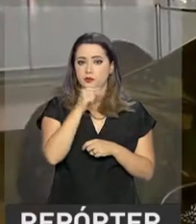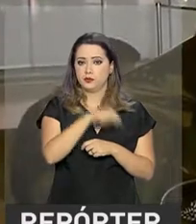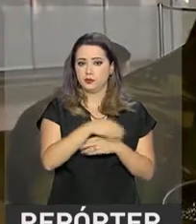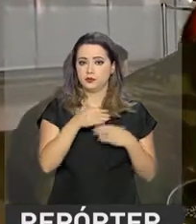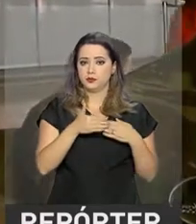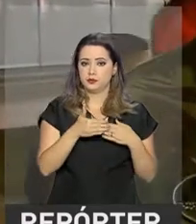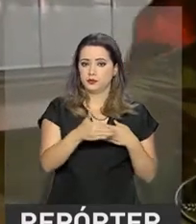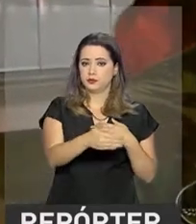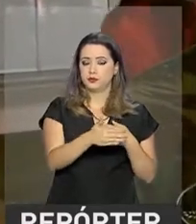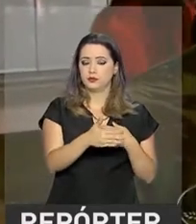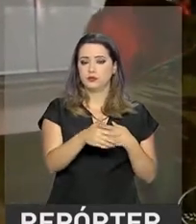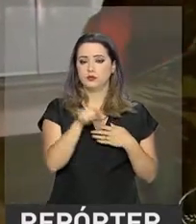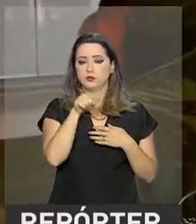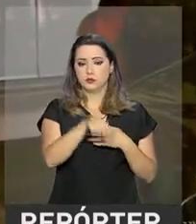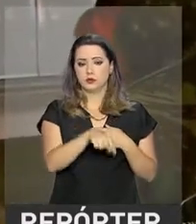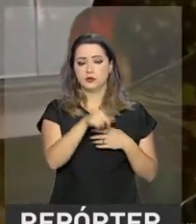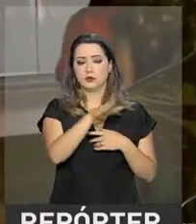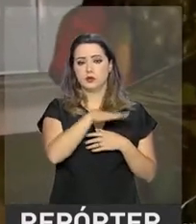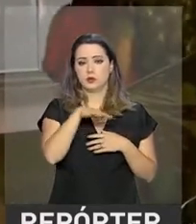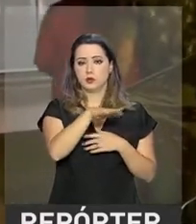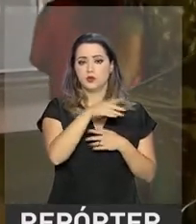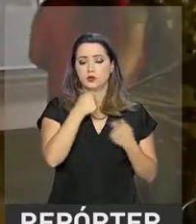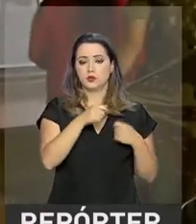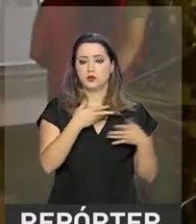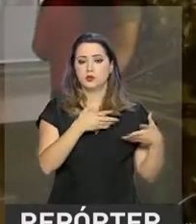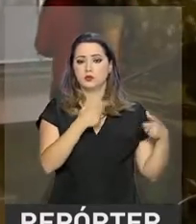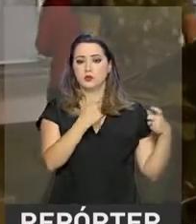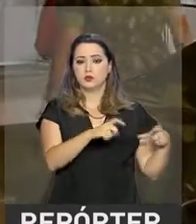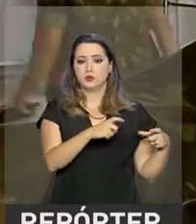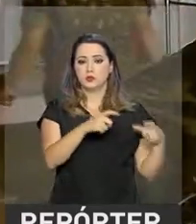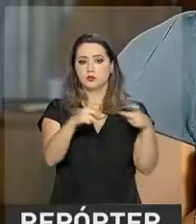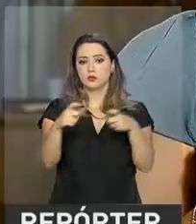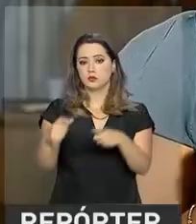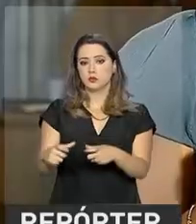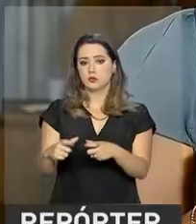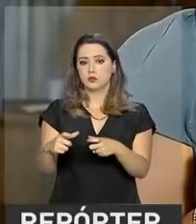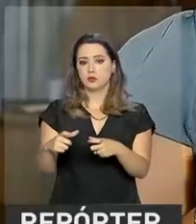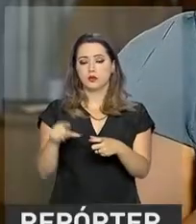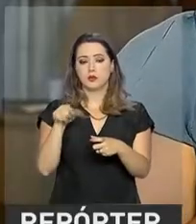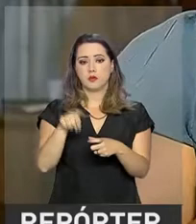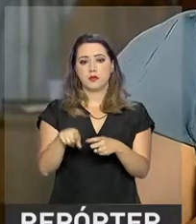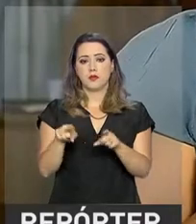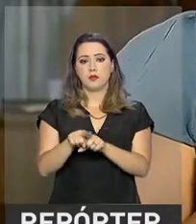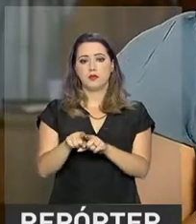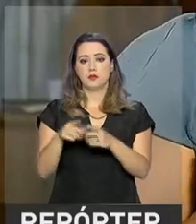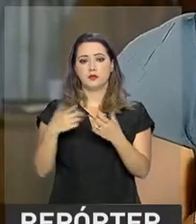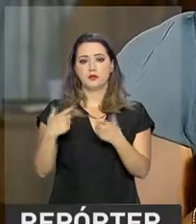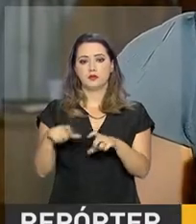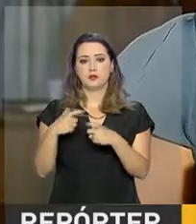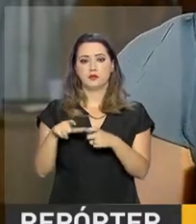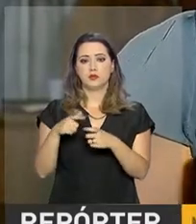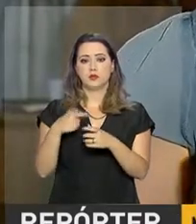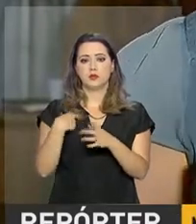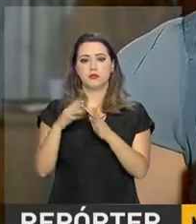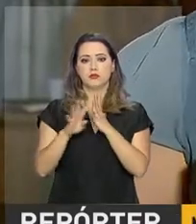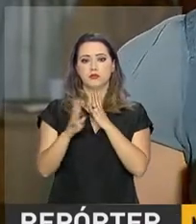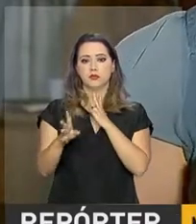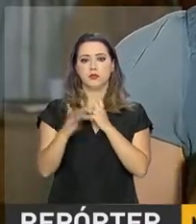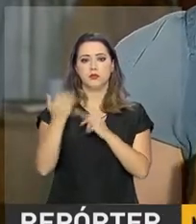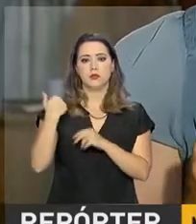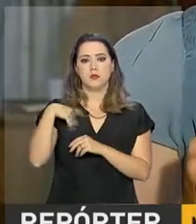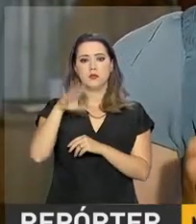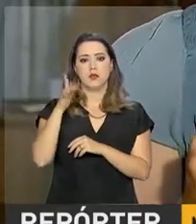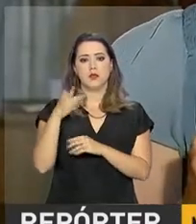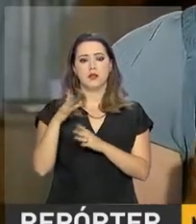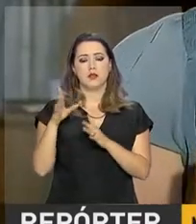permanente eles são conduzidos o posto de triagem quem chega ao posto garante mais do que os documentos necessários